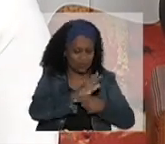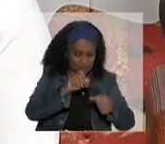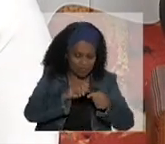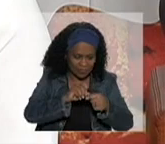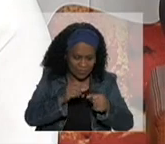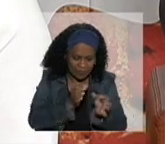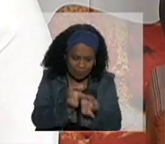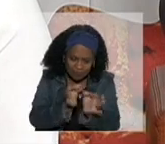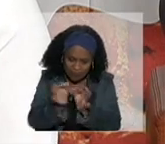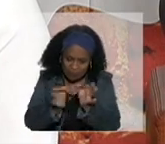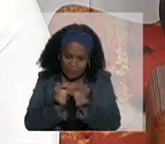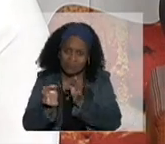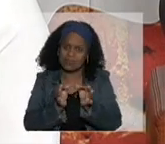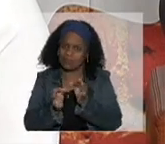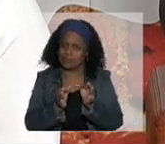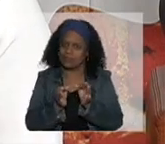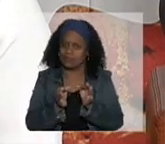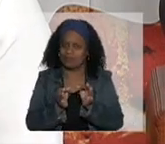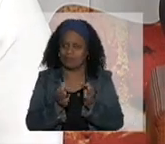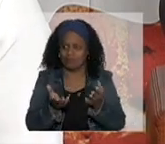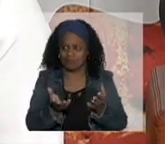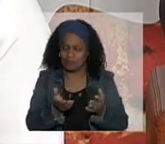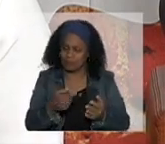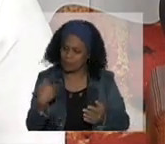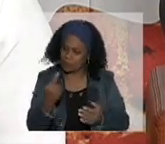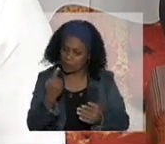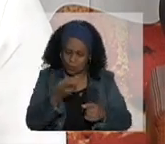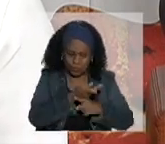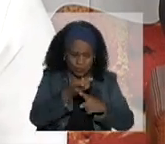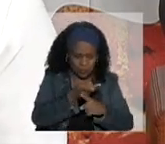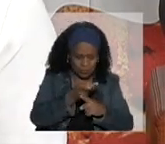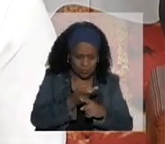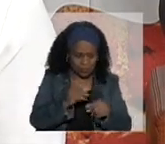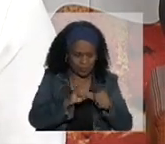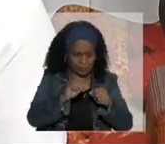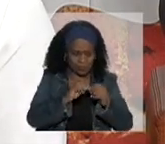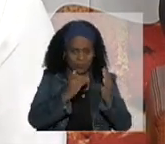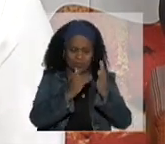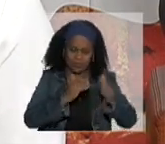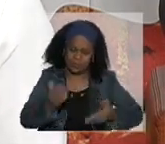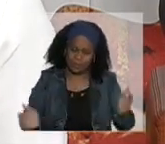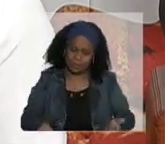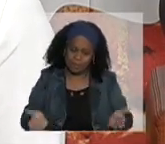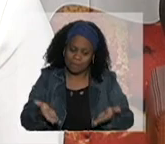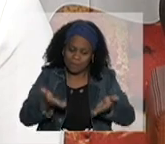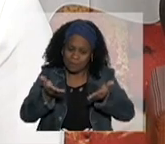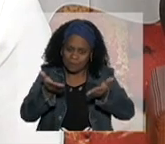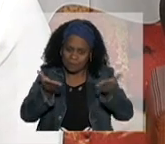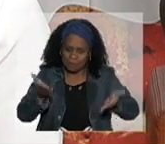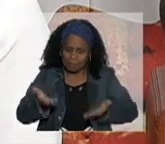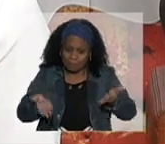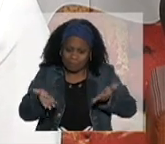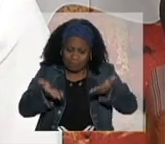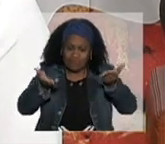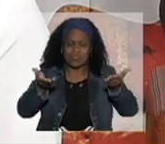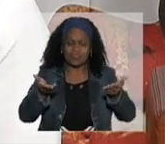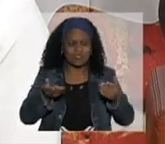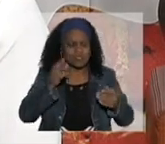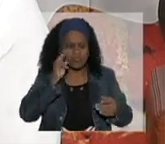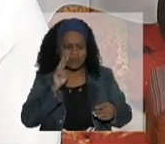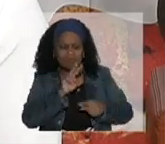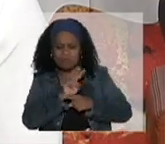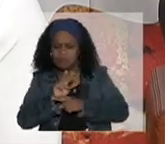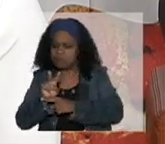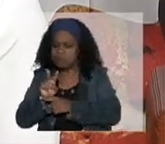elaboração e da gestão dessas políticas, né? A gente procura desenvolver atividades que provoquem a participação no sentido